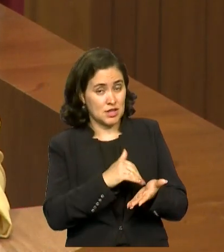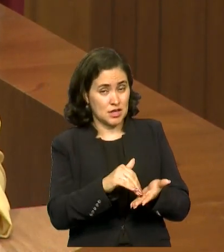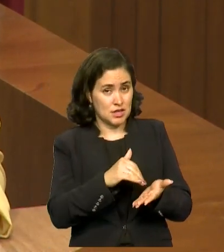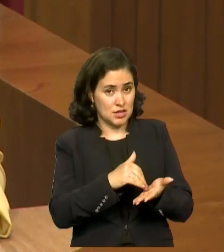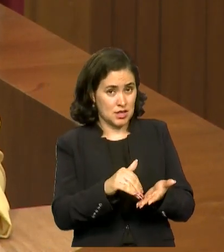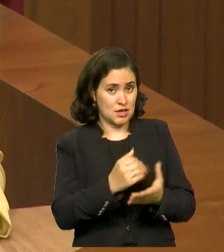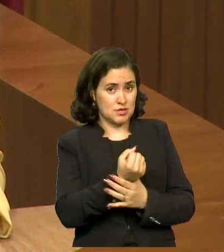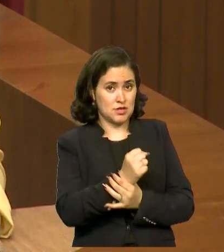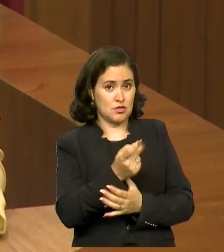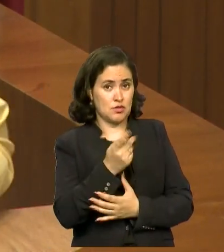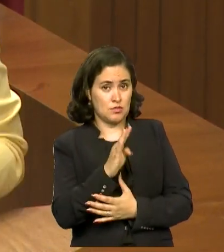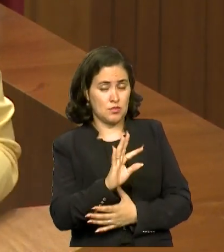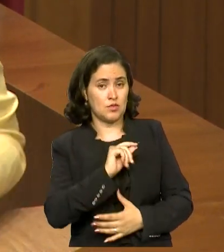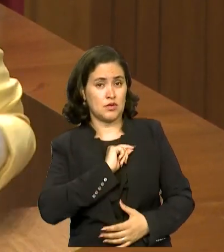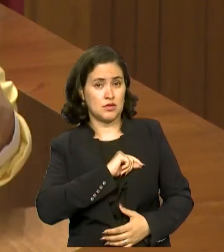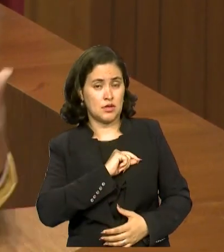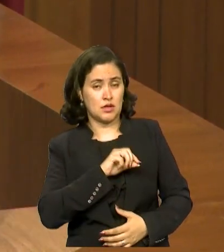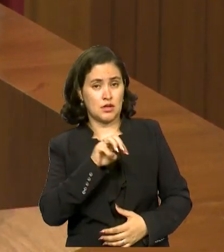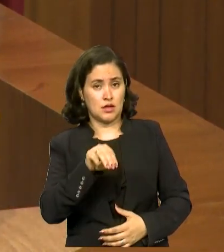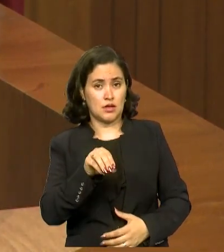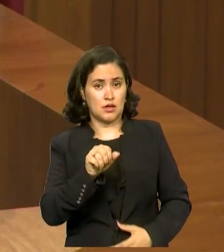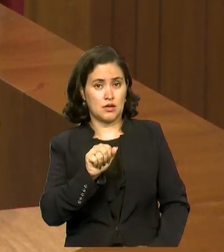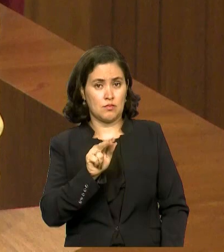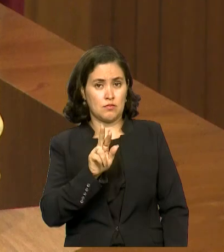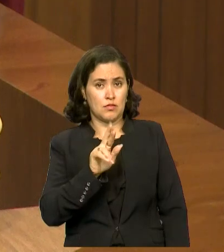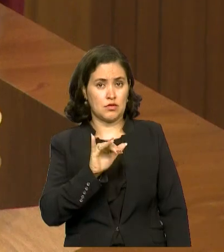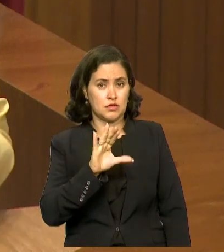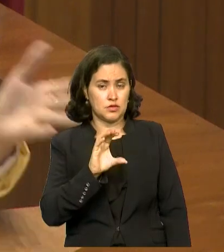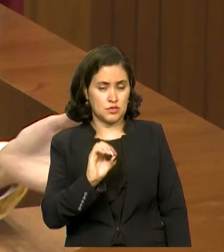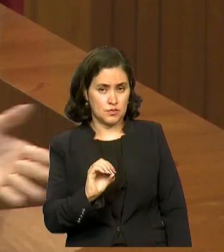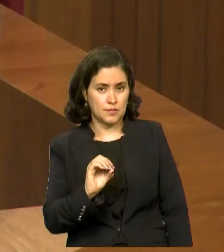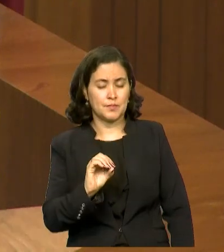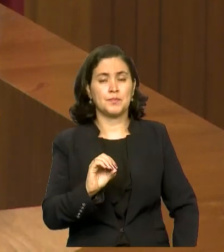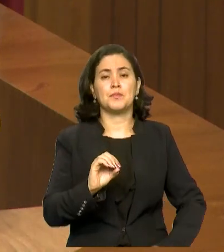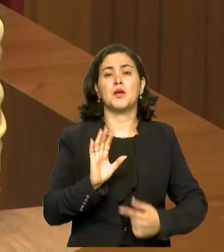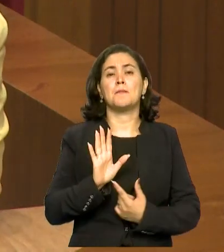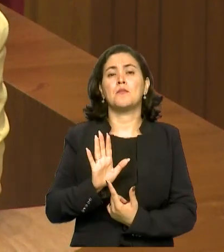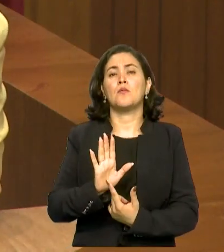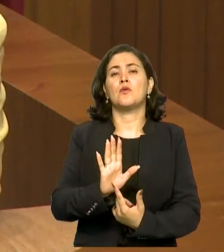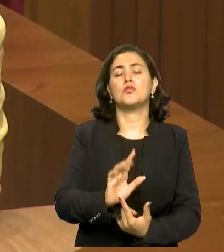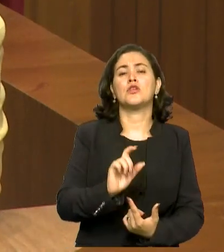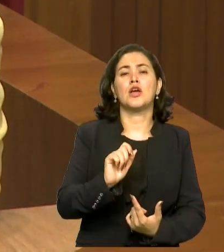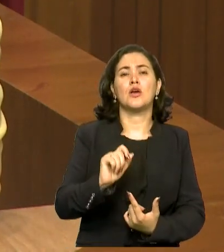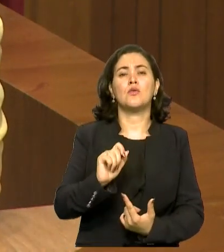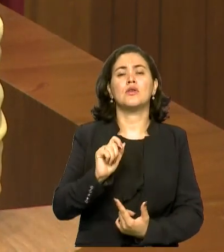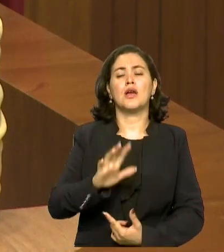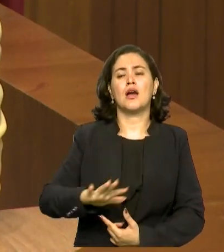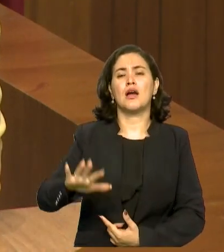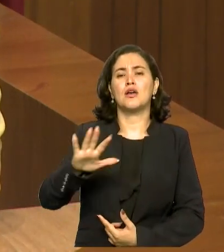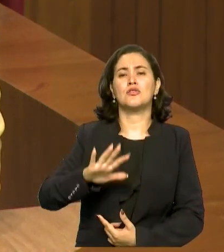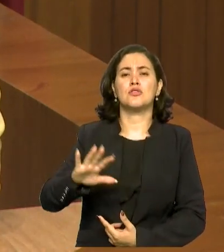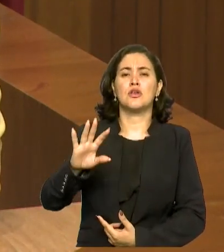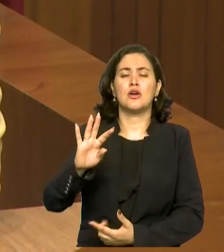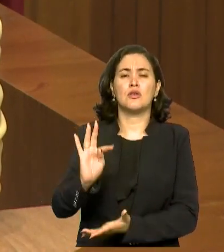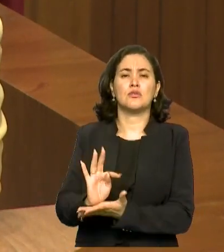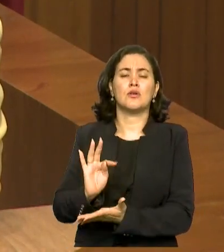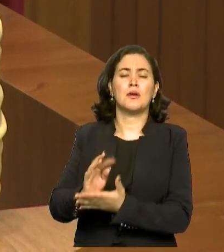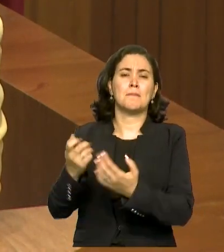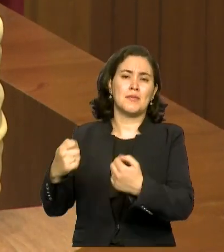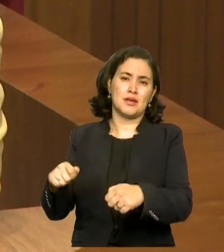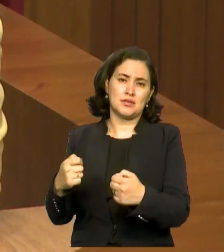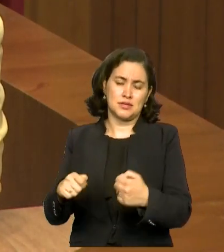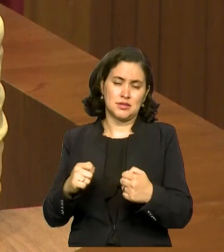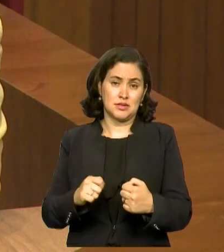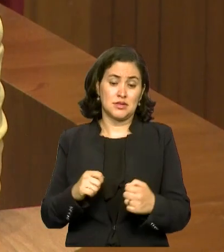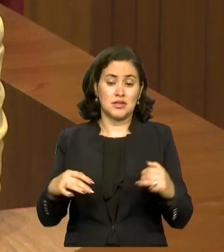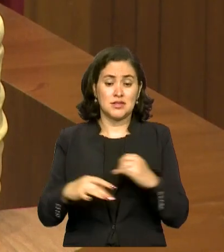delegado Maurício, apresentei a ele as demandas da nossa região Tocantina, da cidade de Imperatriz, e